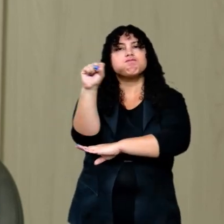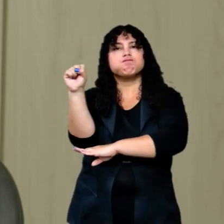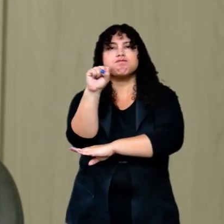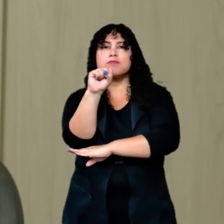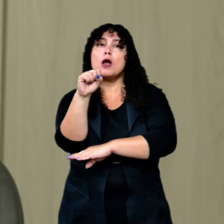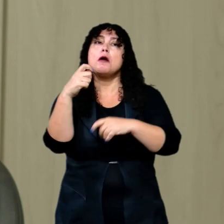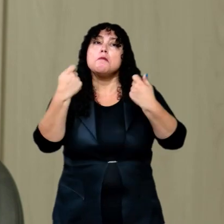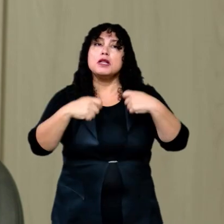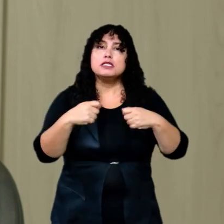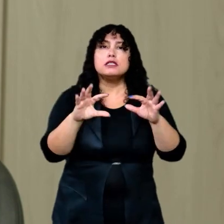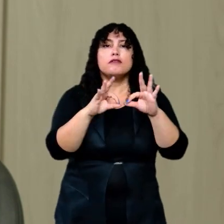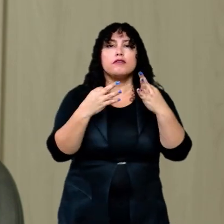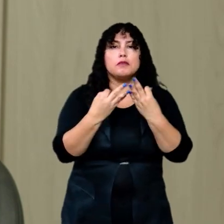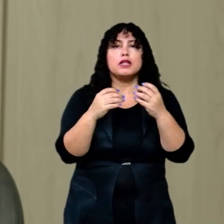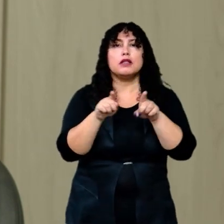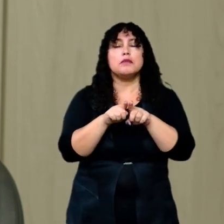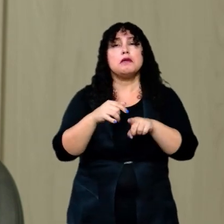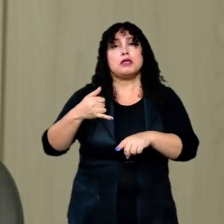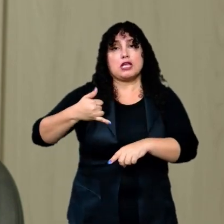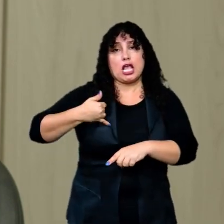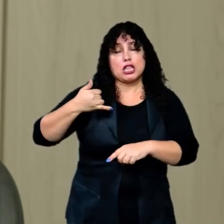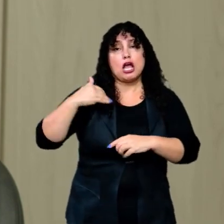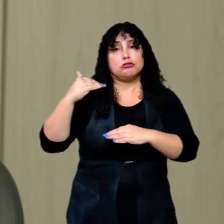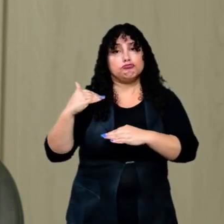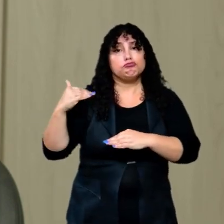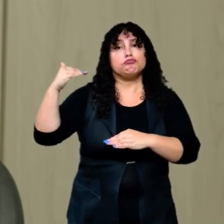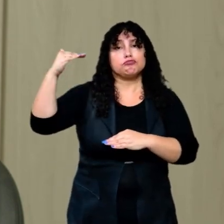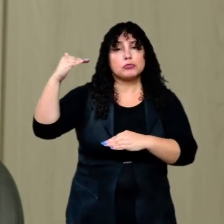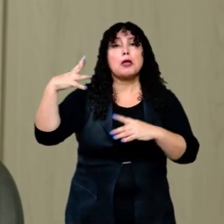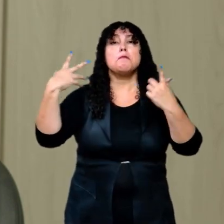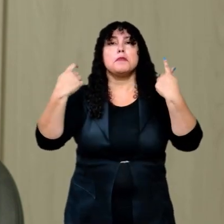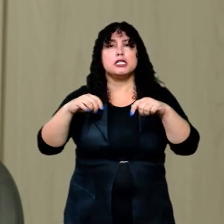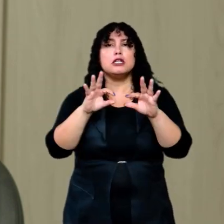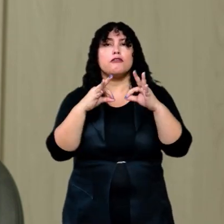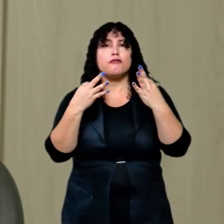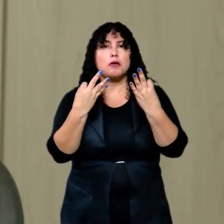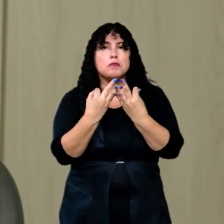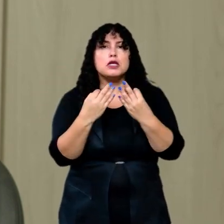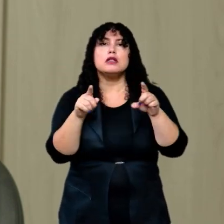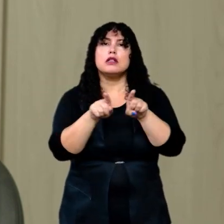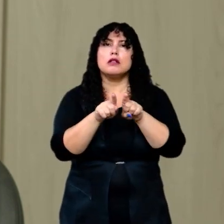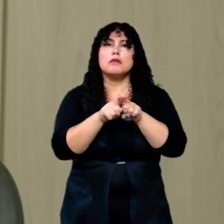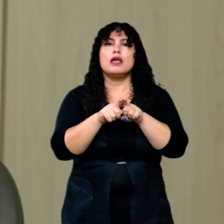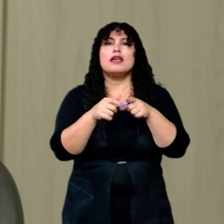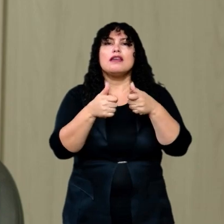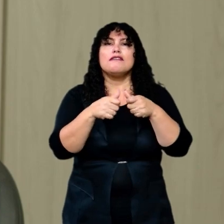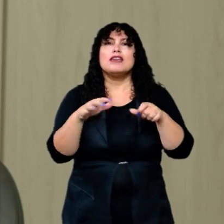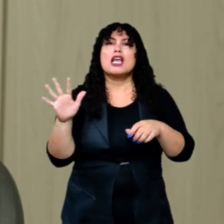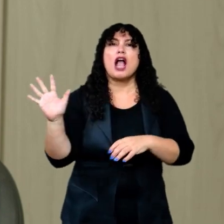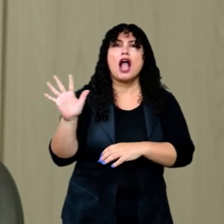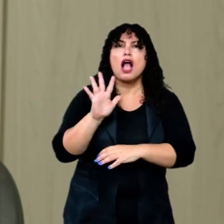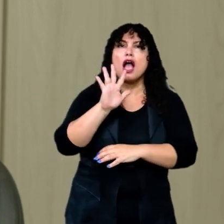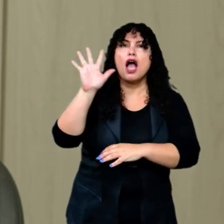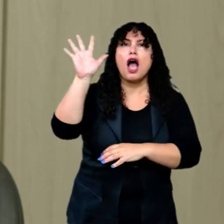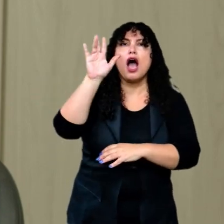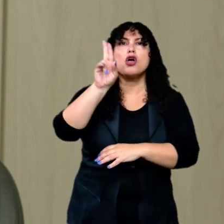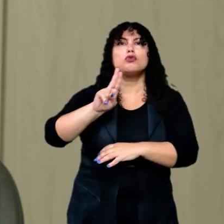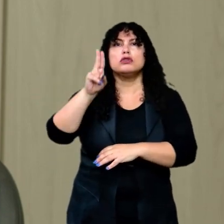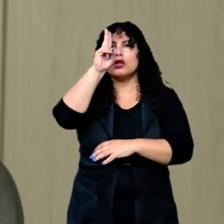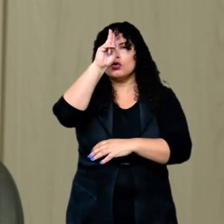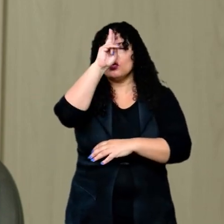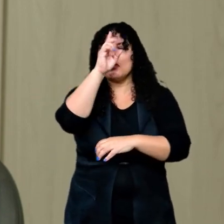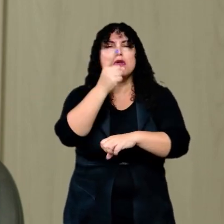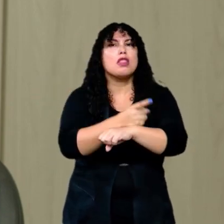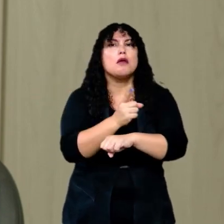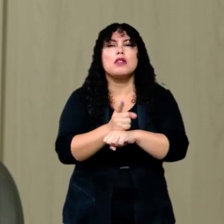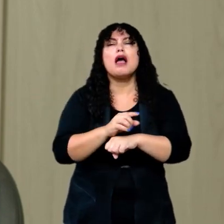precisar dos pais, apesar de ser uma pessoa maior de idade, ele vai precisar dos pais, ou os pais, que acaba ficando caro se você ficar usando o Uber o tempo